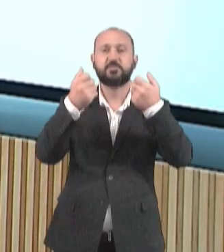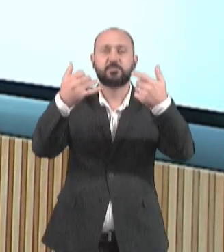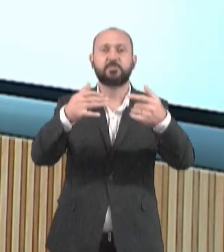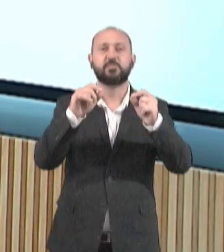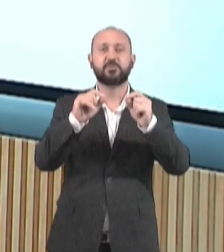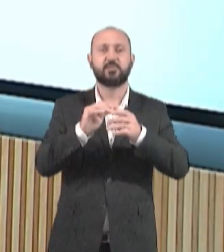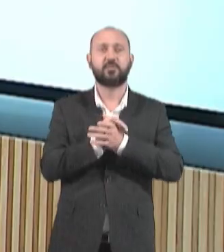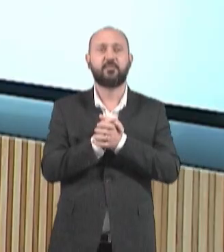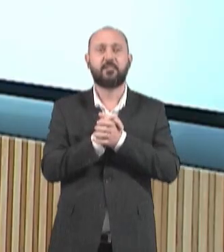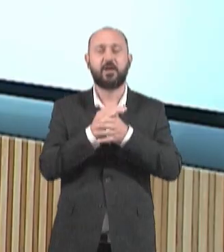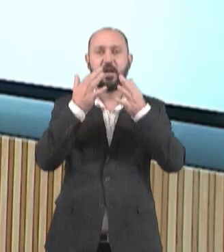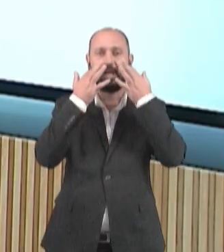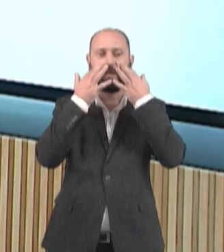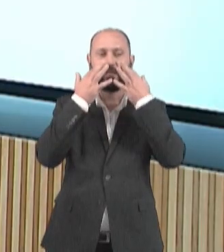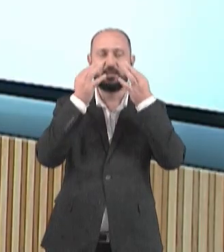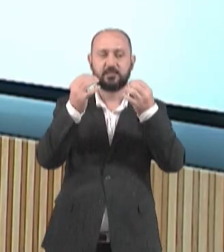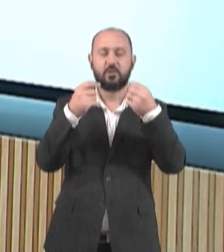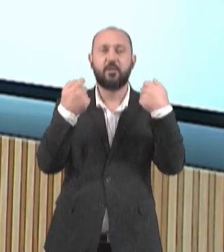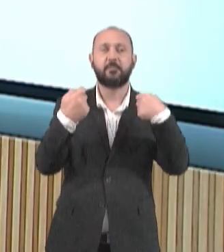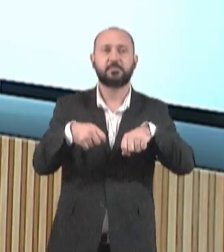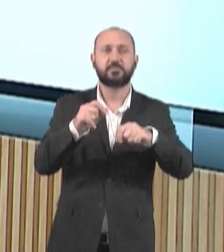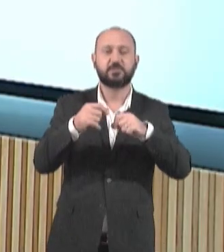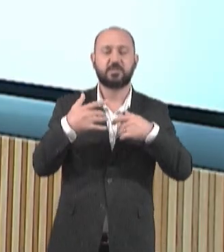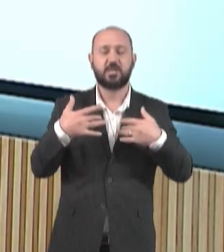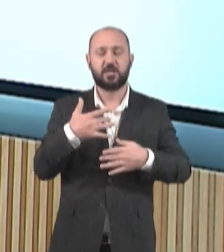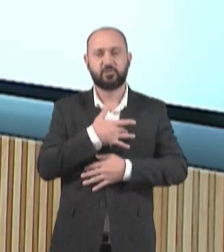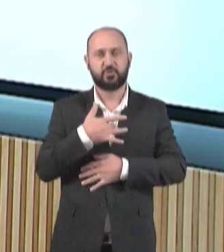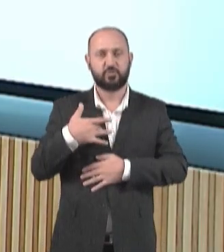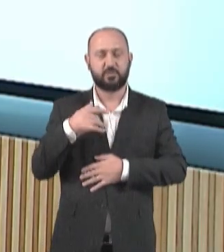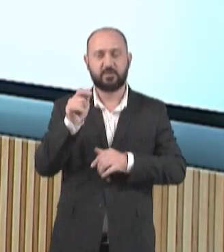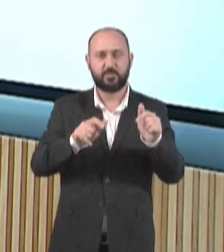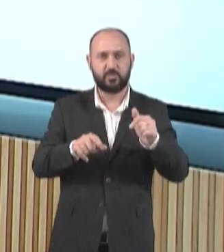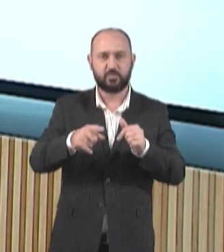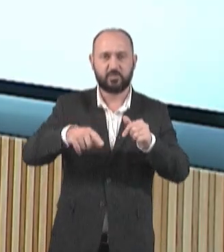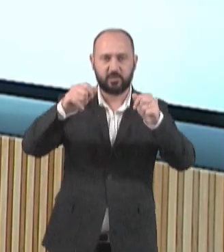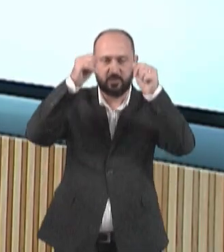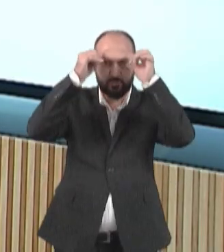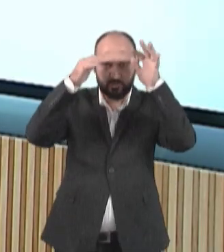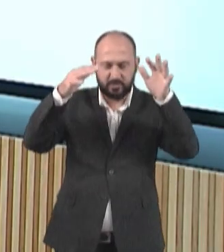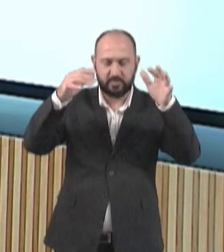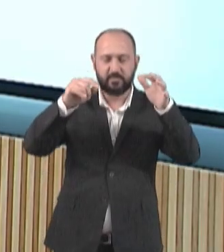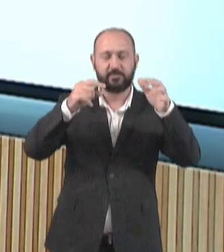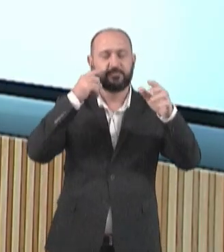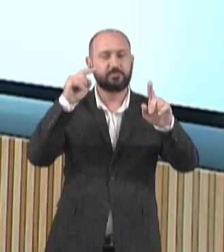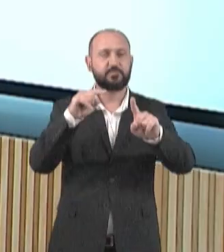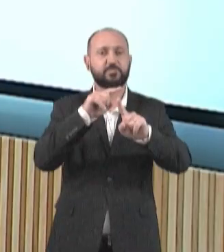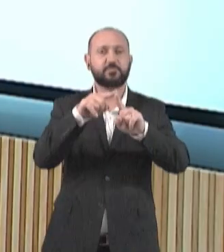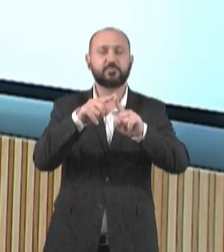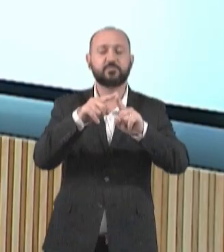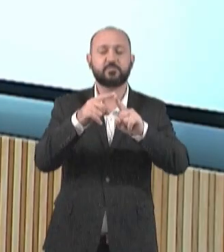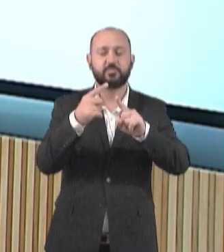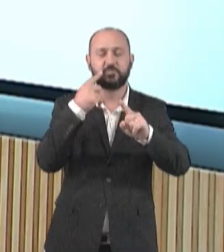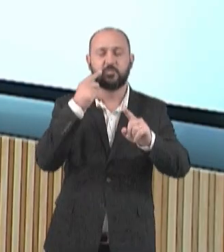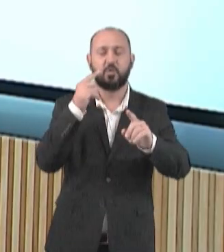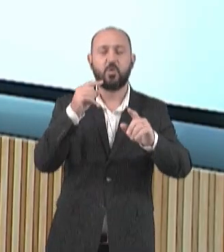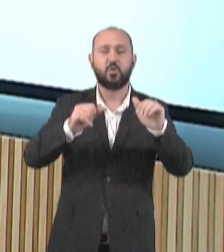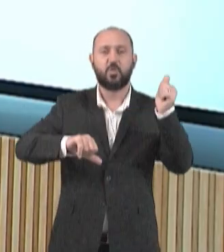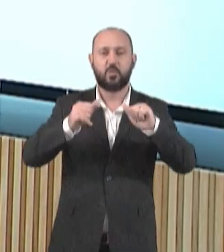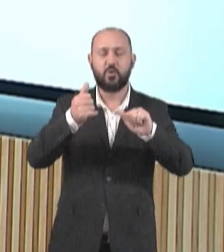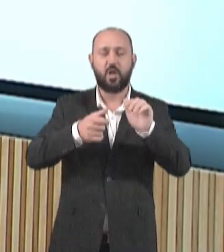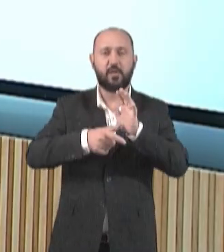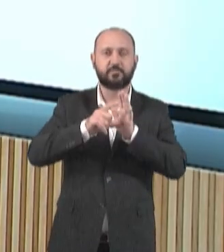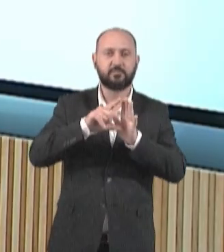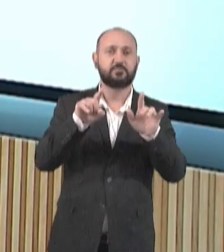diz o seguinte: atenção às necessidades de saúde da pessoa com transtorno do espectro autista, objetivando o diagnóstico